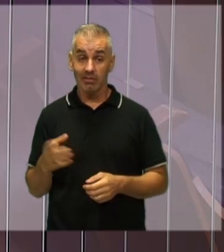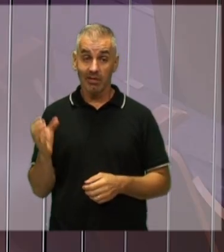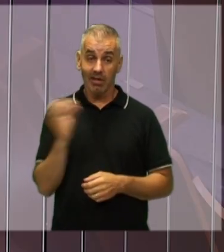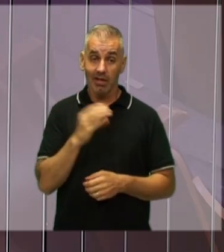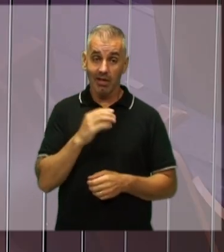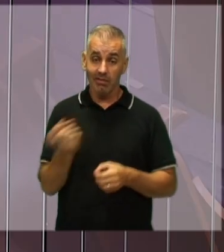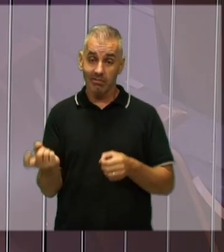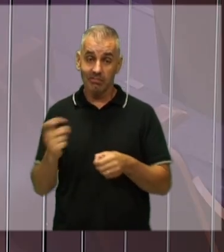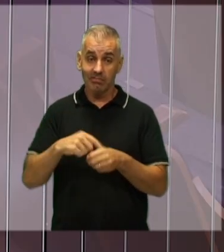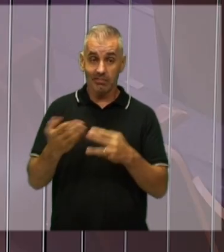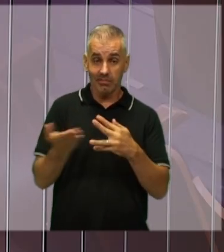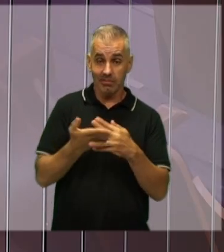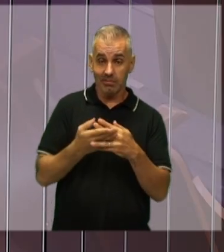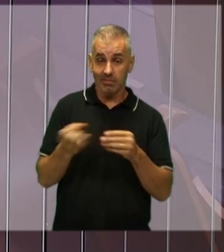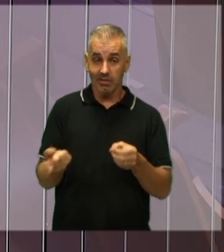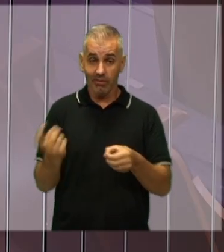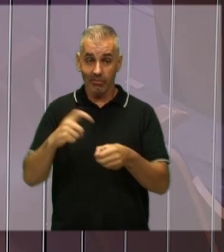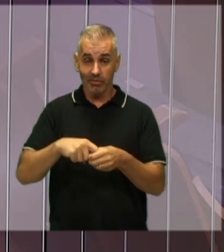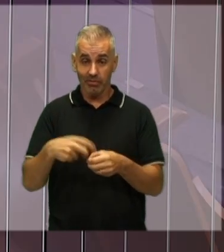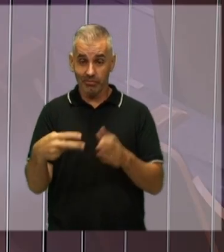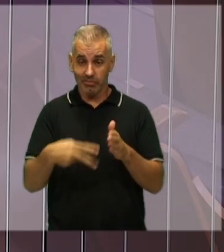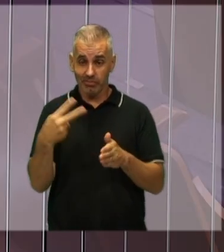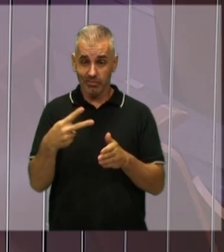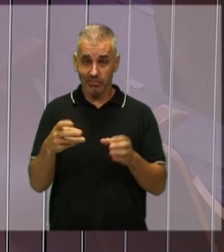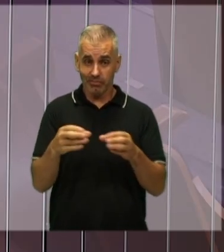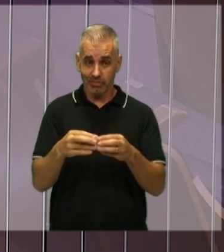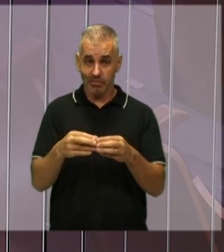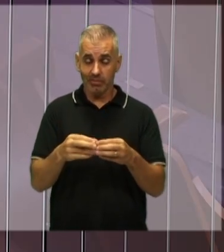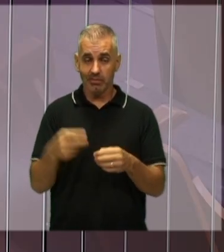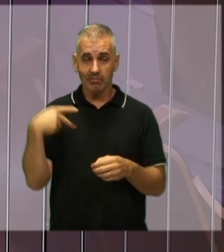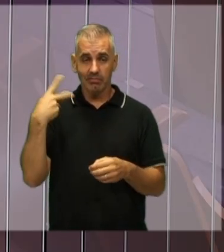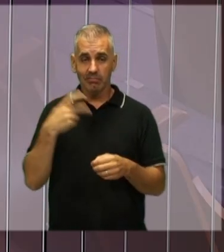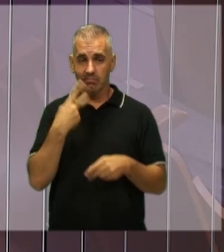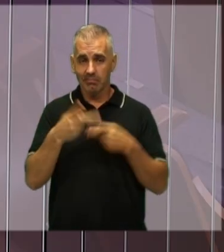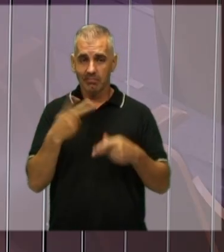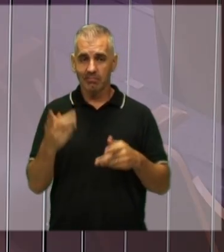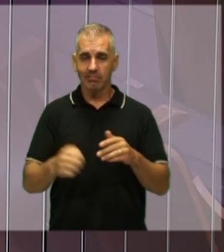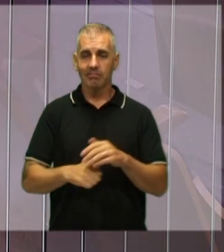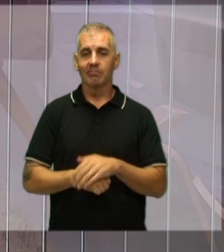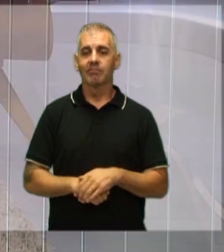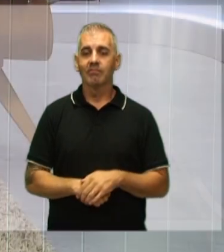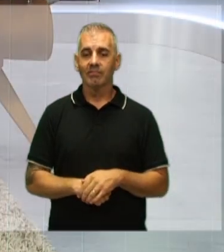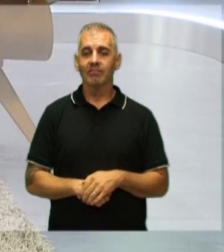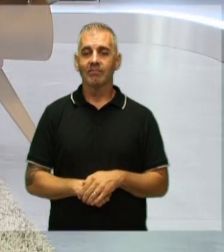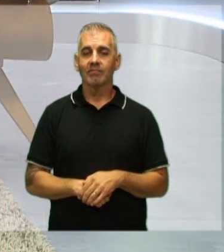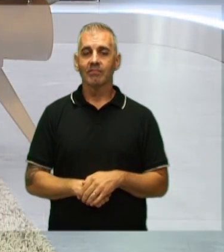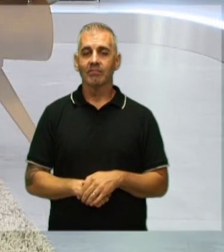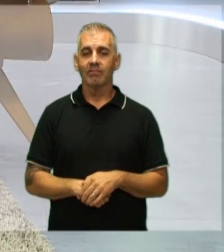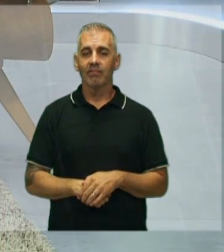intervalo, já voltamos com o segundo bloco do Fala Vereador. Até mais.